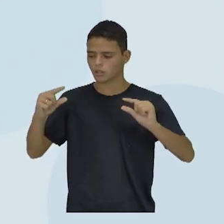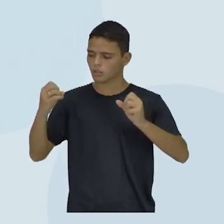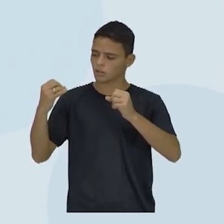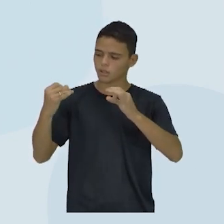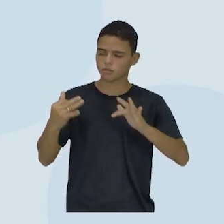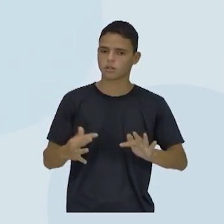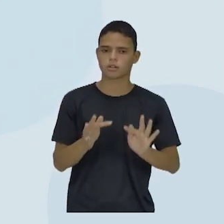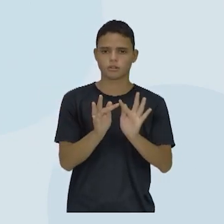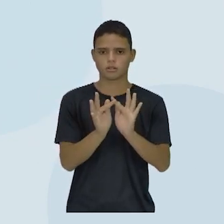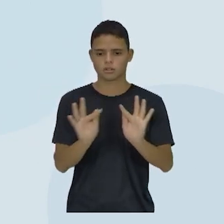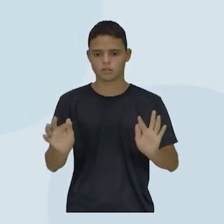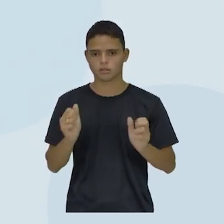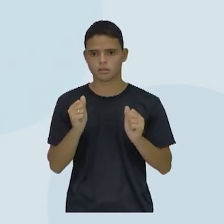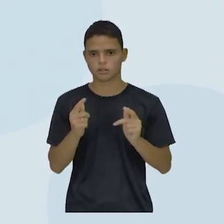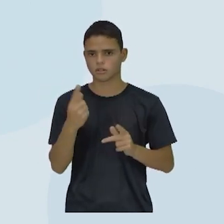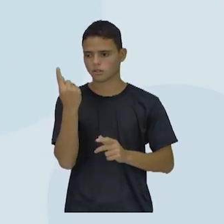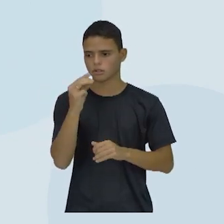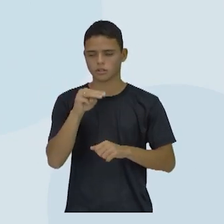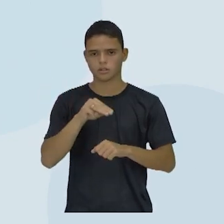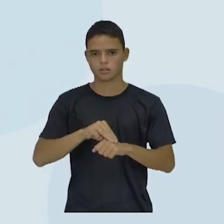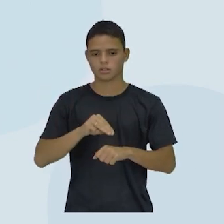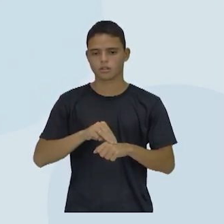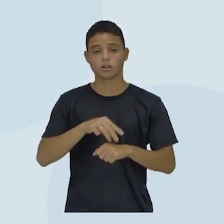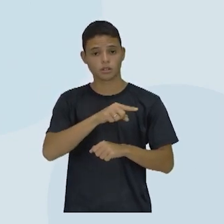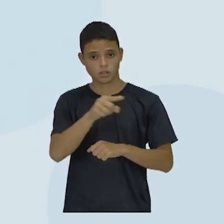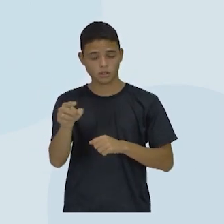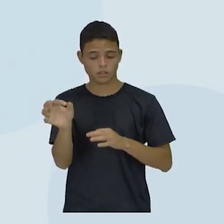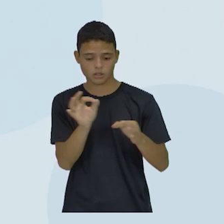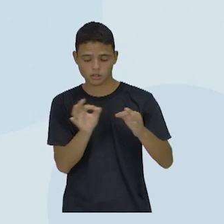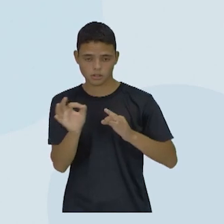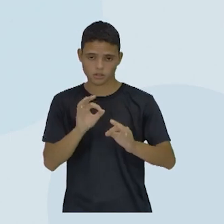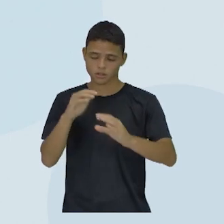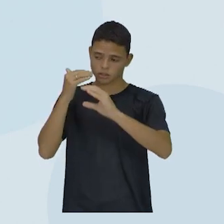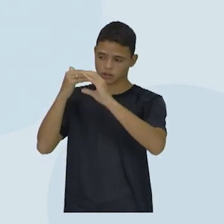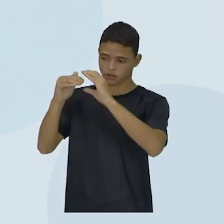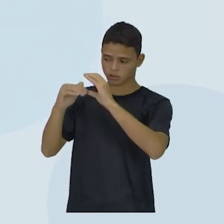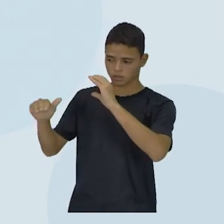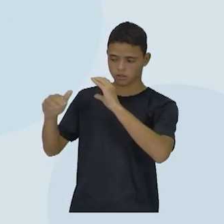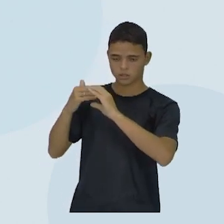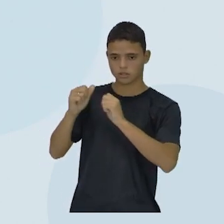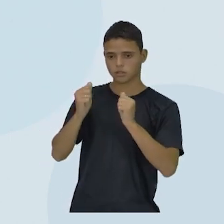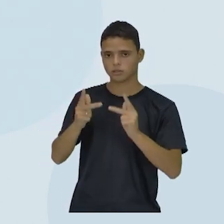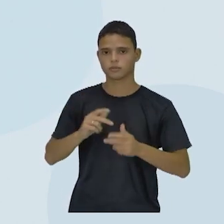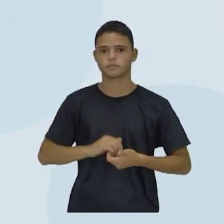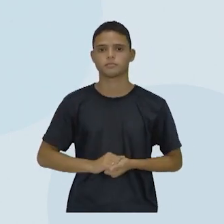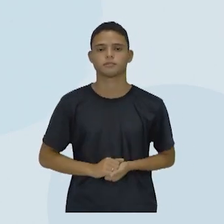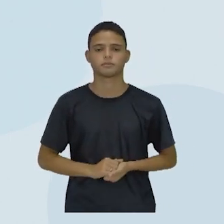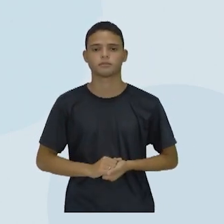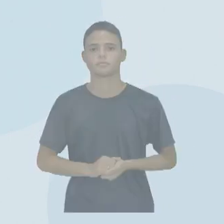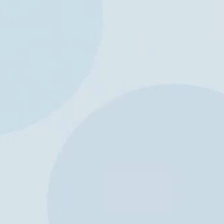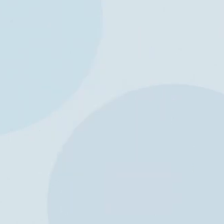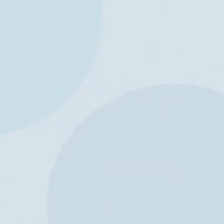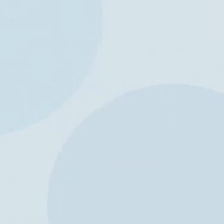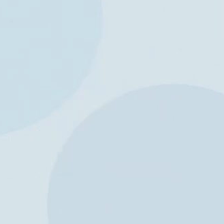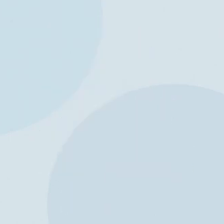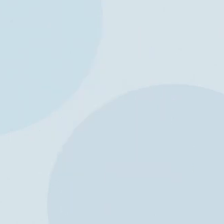uma imagem aí, tá? Então, vou dar um minuto para vocês entrarem no contexto aí da ficção científica.